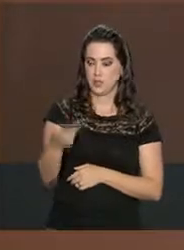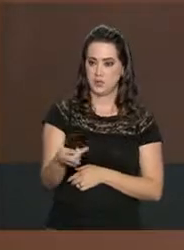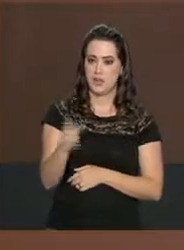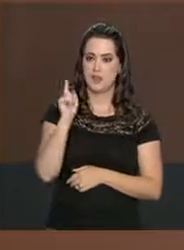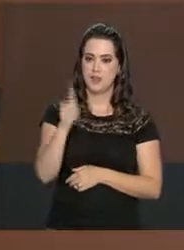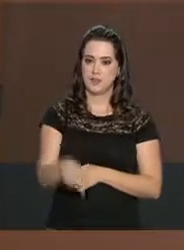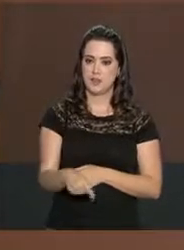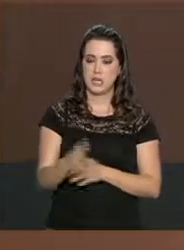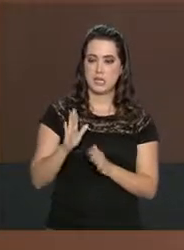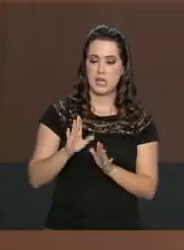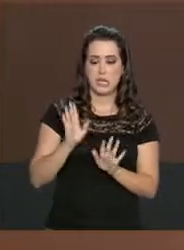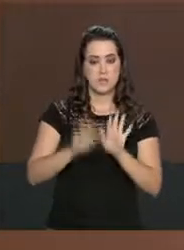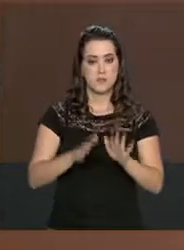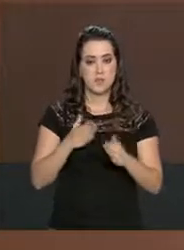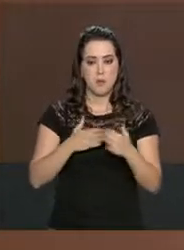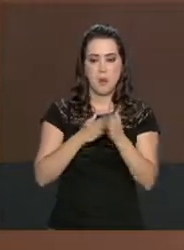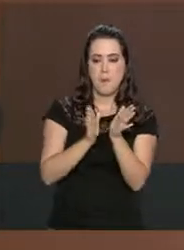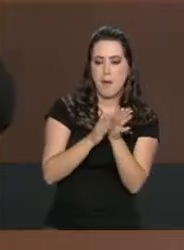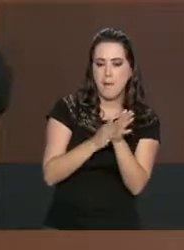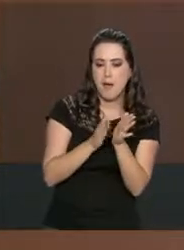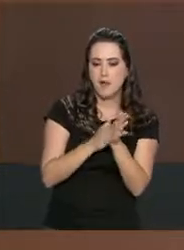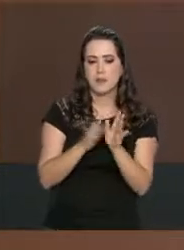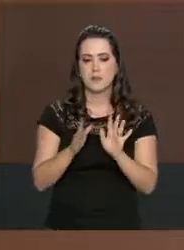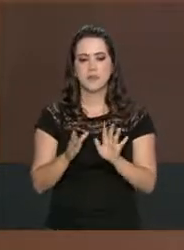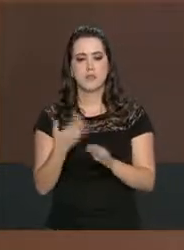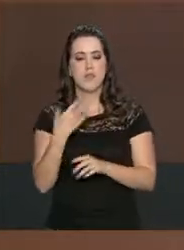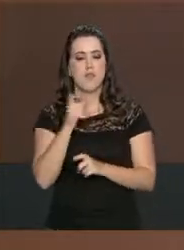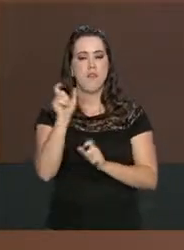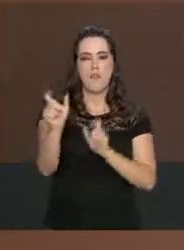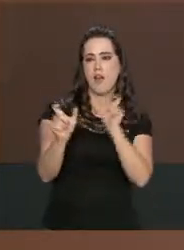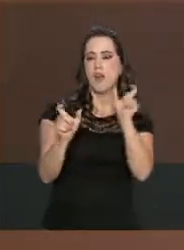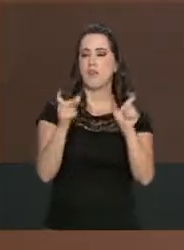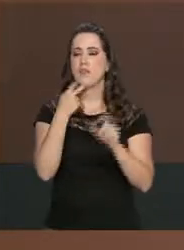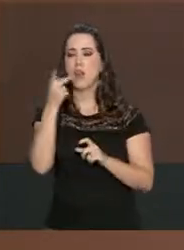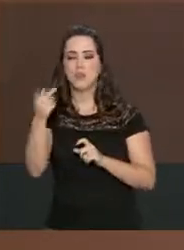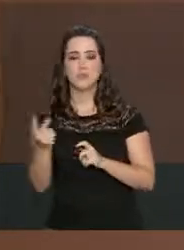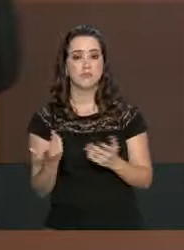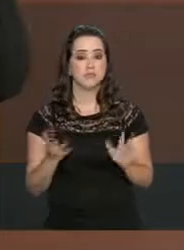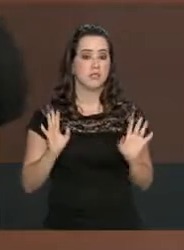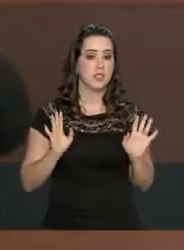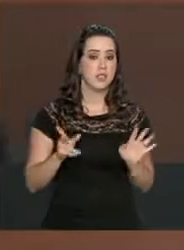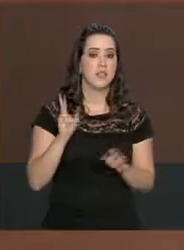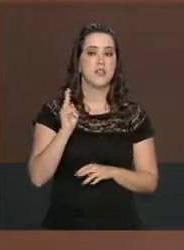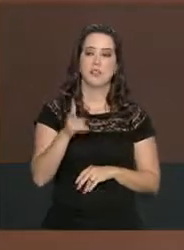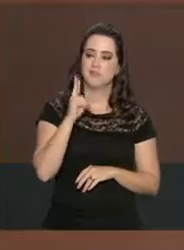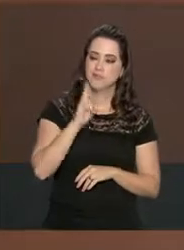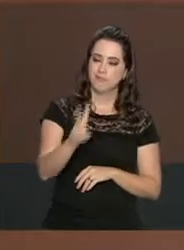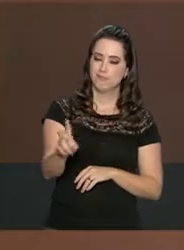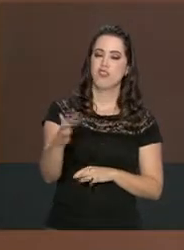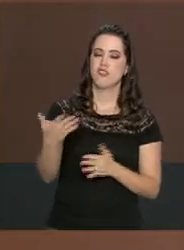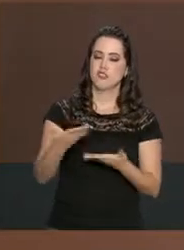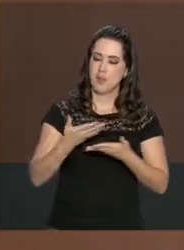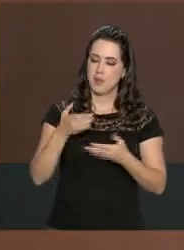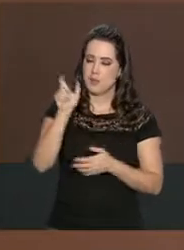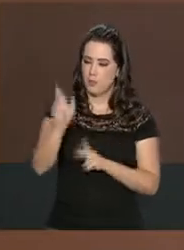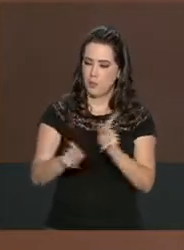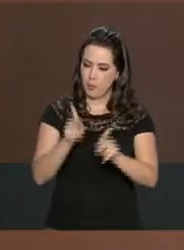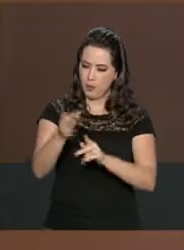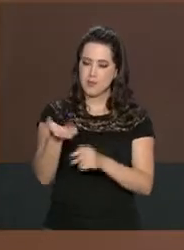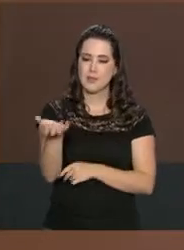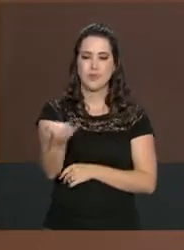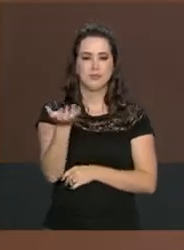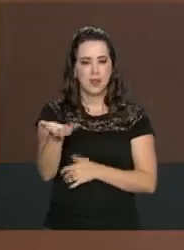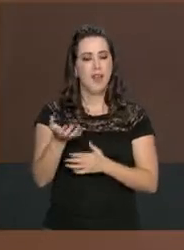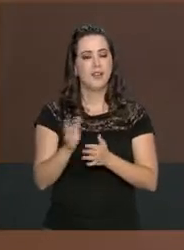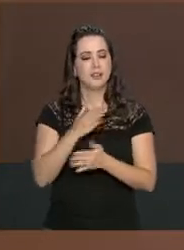é interrompido por palmas de frases, de sentenças em sentenças, eu digo, há um acolhimento da sociedade, e